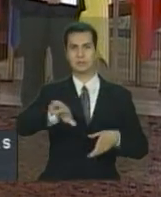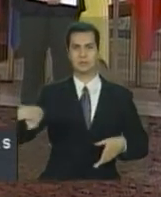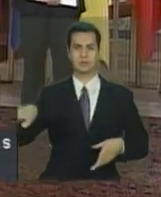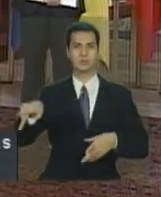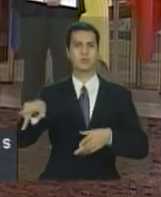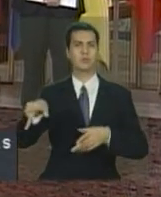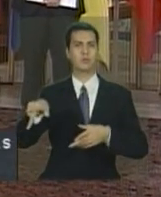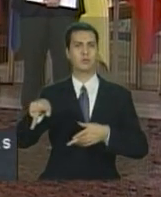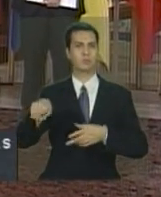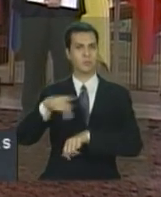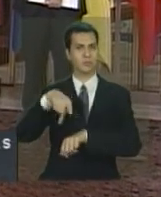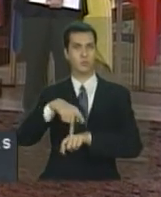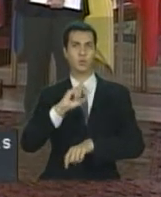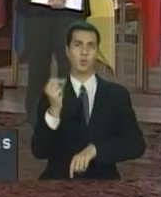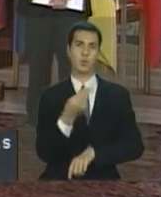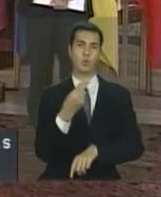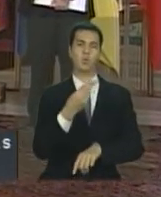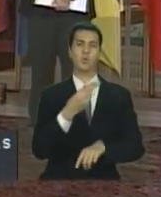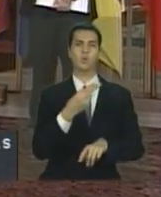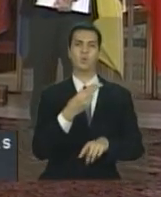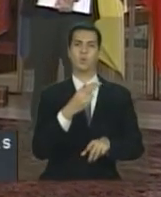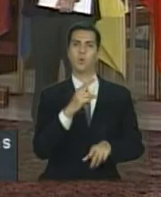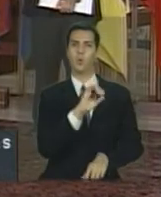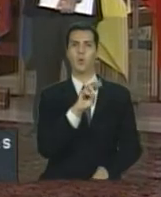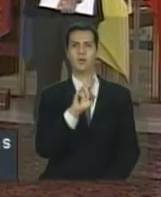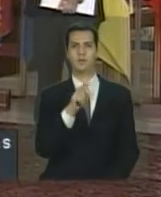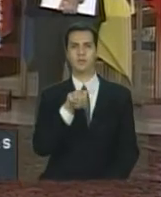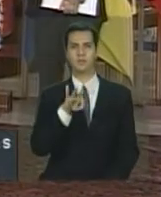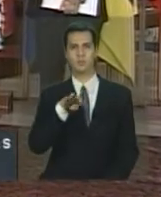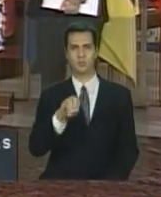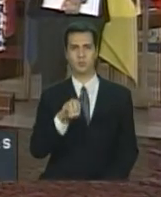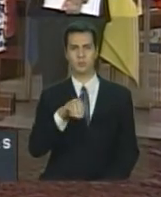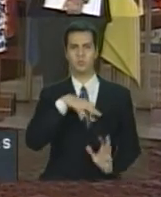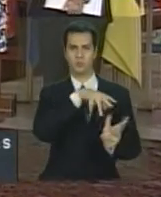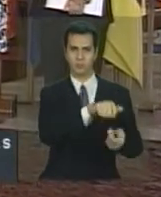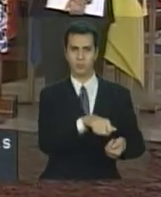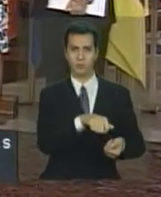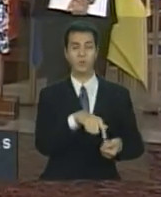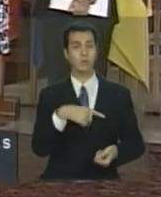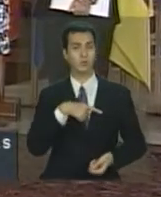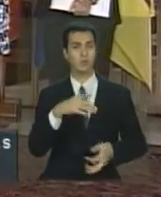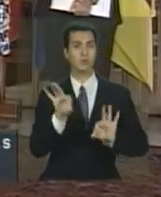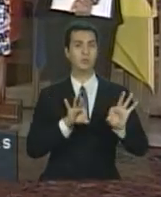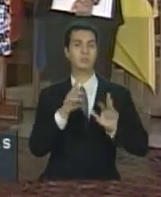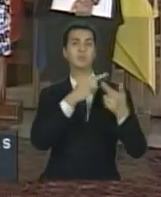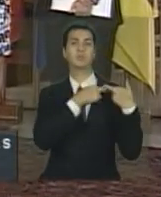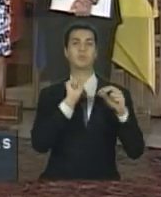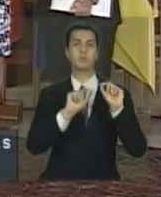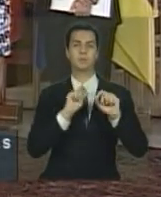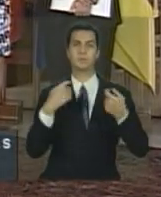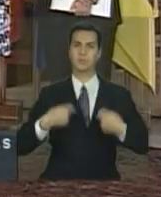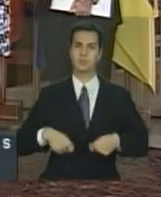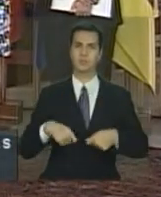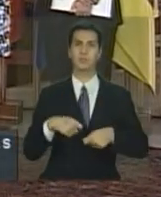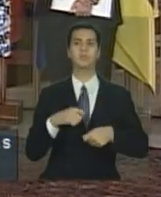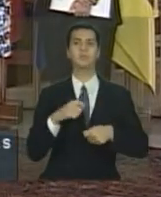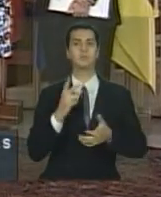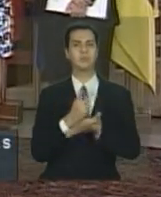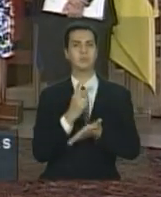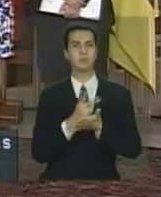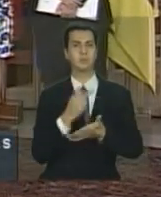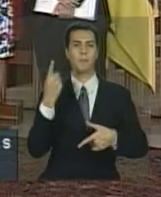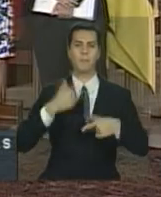organismos internacionais. Entre as atribuições do seu trabalho estão buscar selecionar os